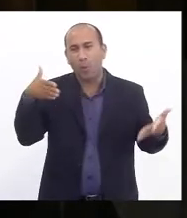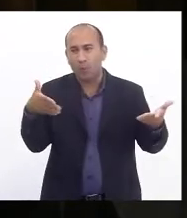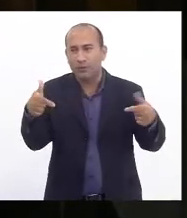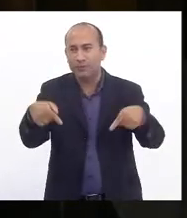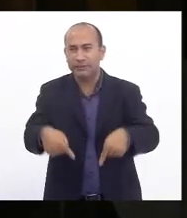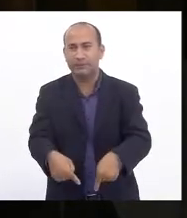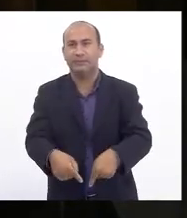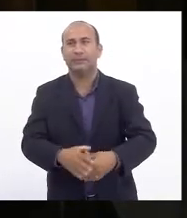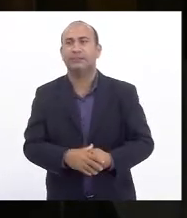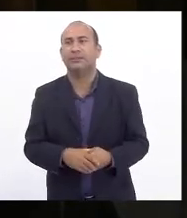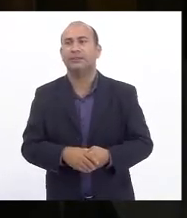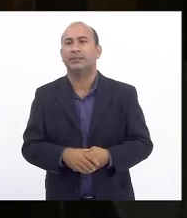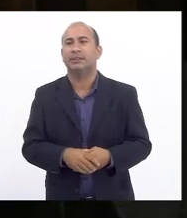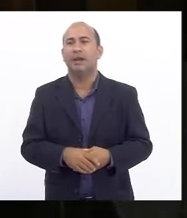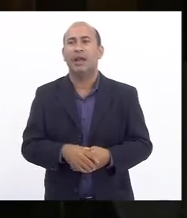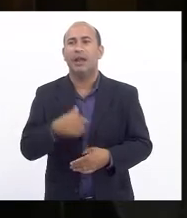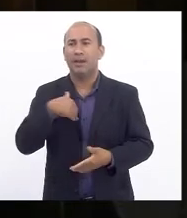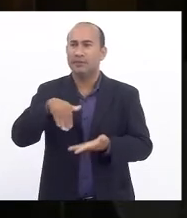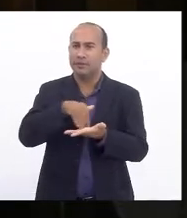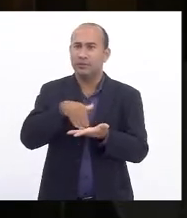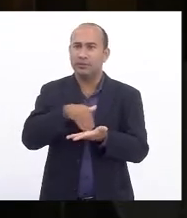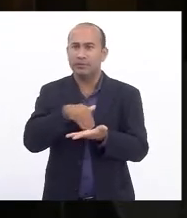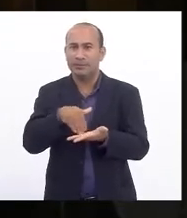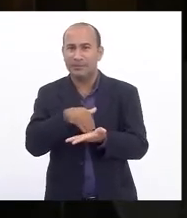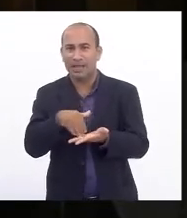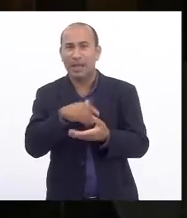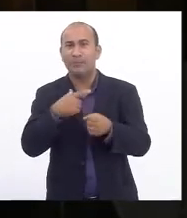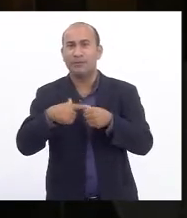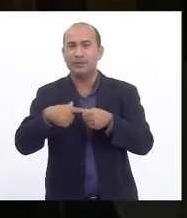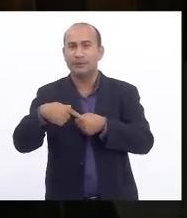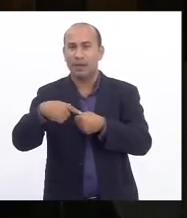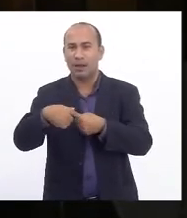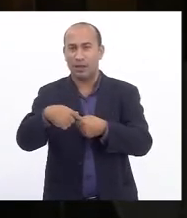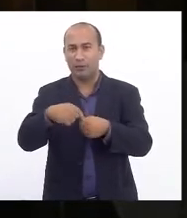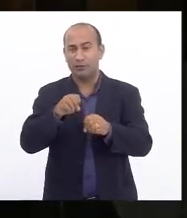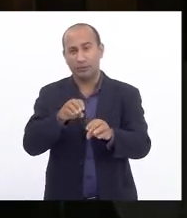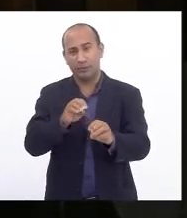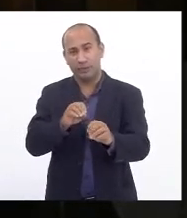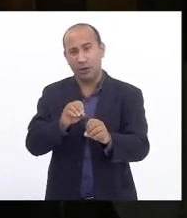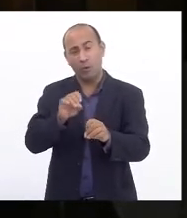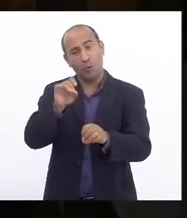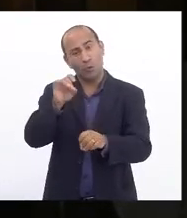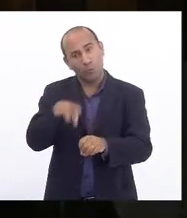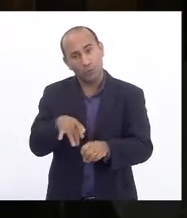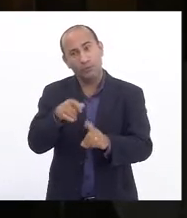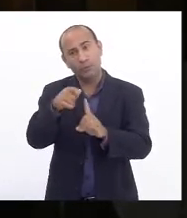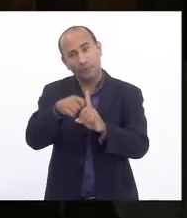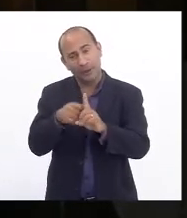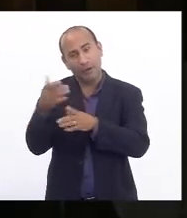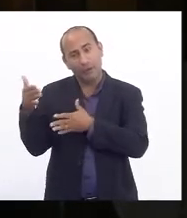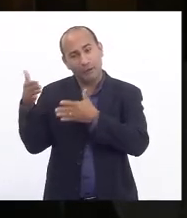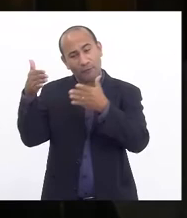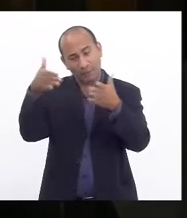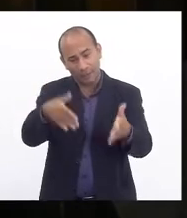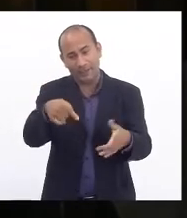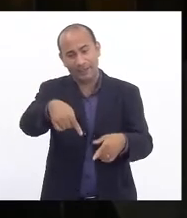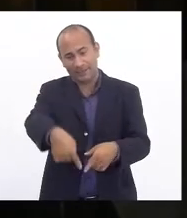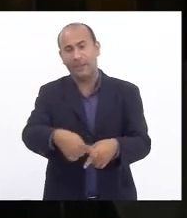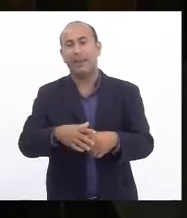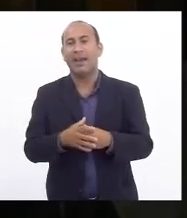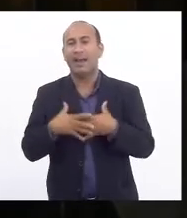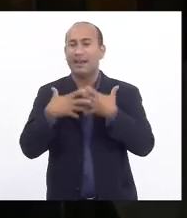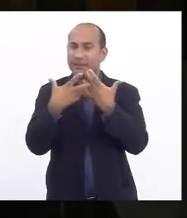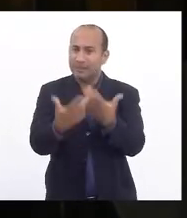eu tô em como secretário municipal de educação nesses últimos meses poder voltar aqui para sua casa reassume mandato